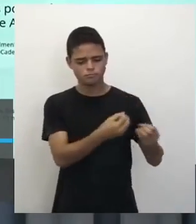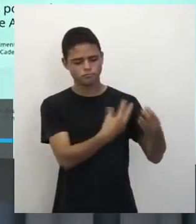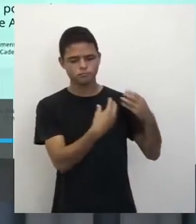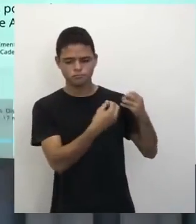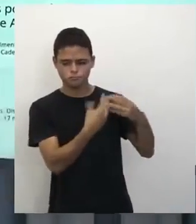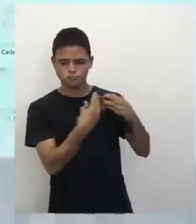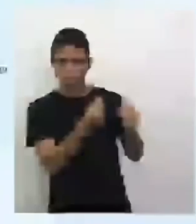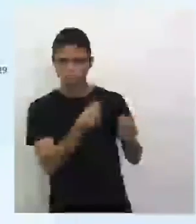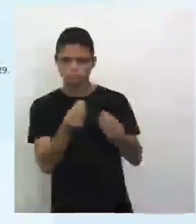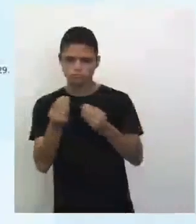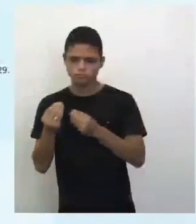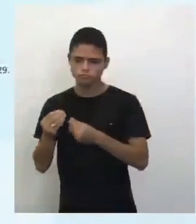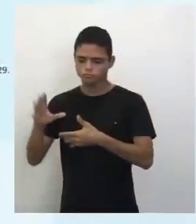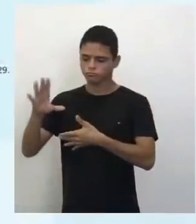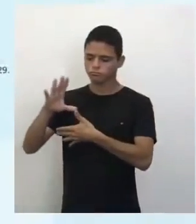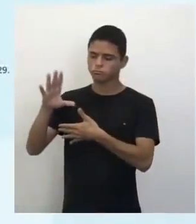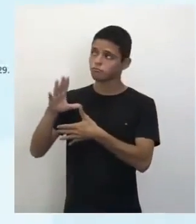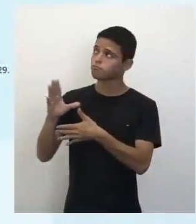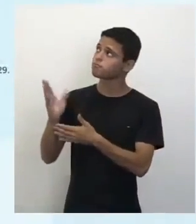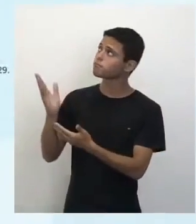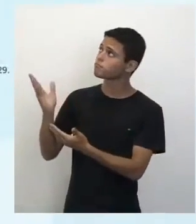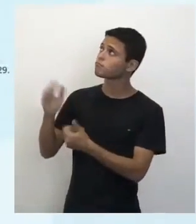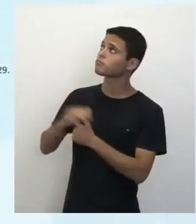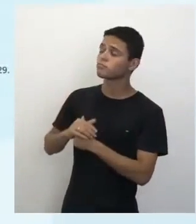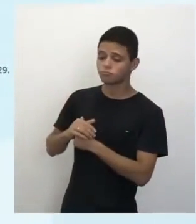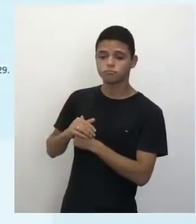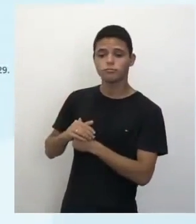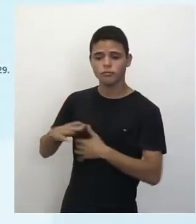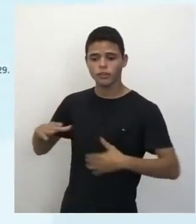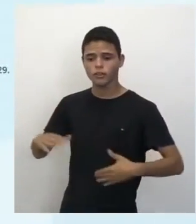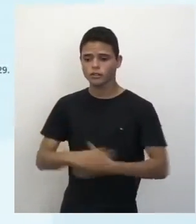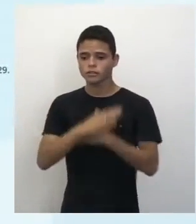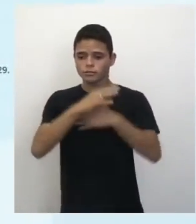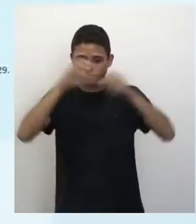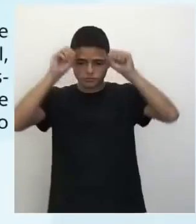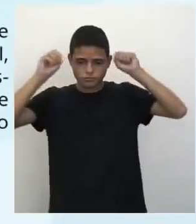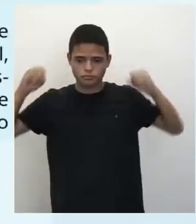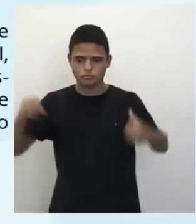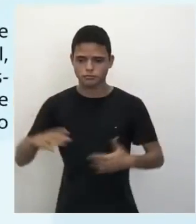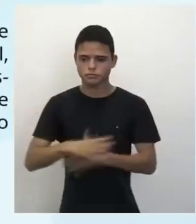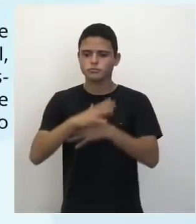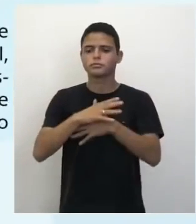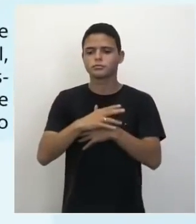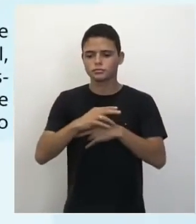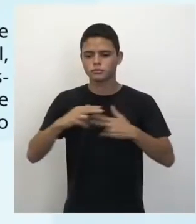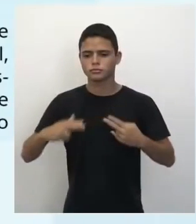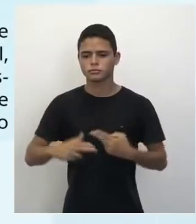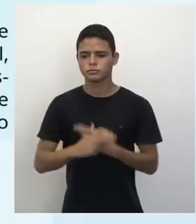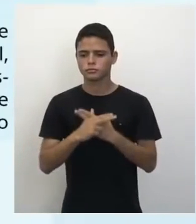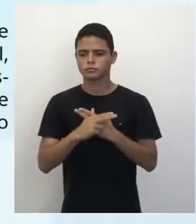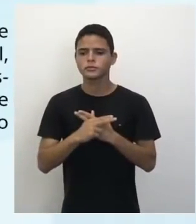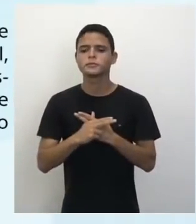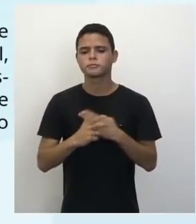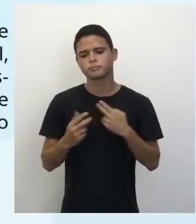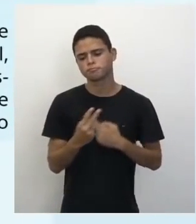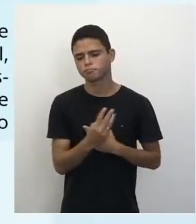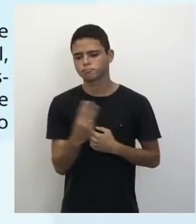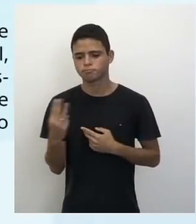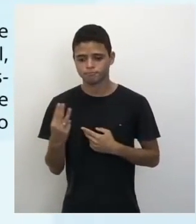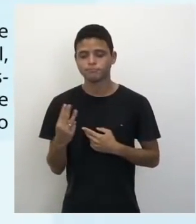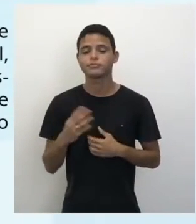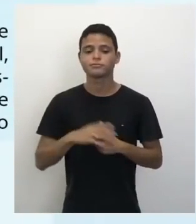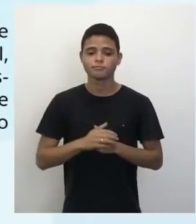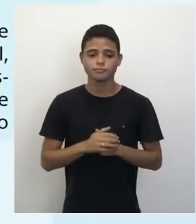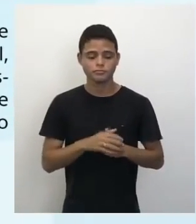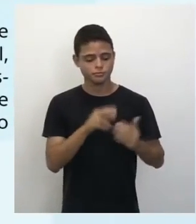é a região onde está aí essas três grandes civilizações que nós estamos desenvolvendo hoje.